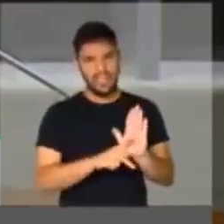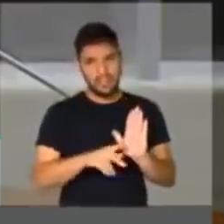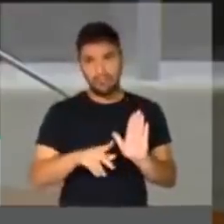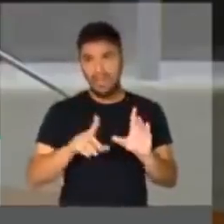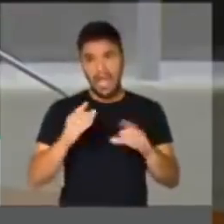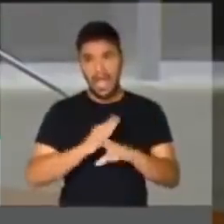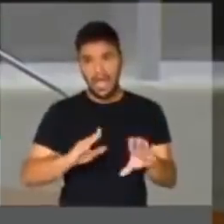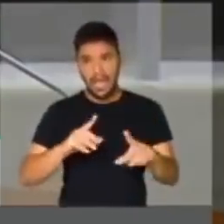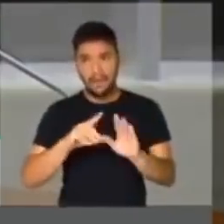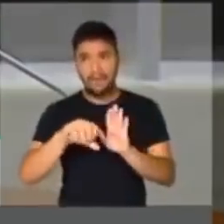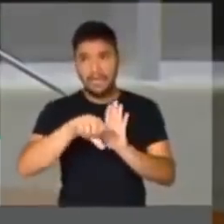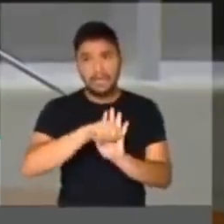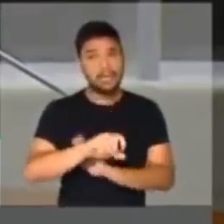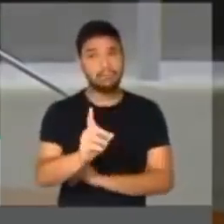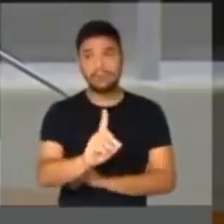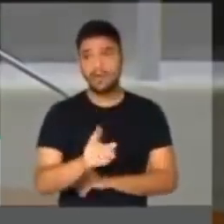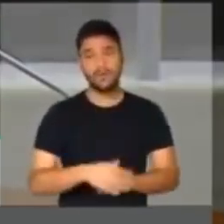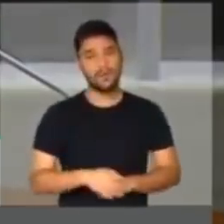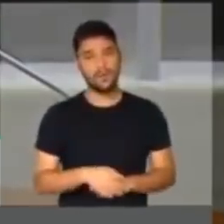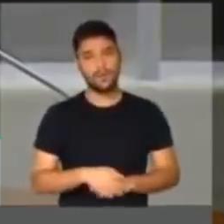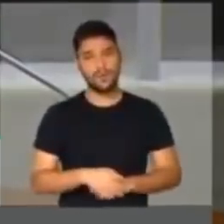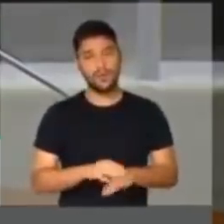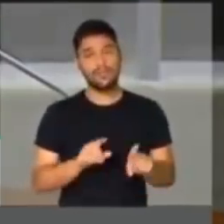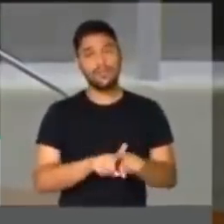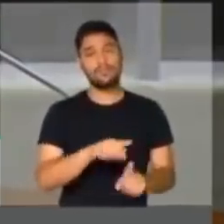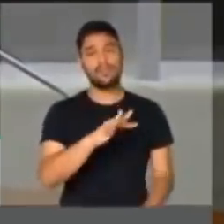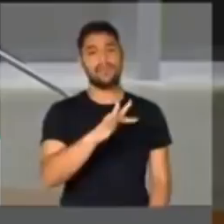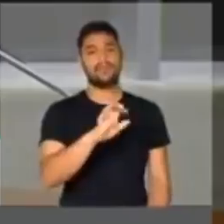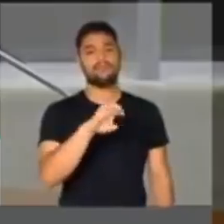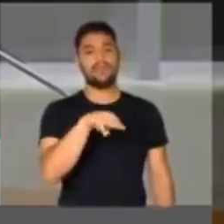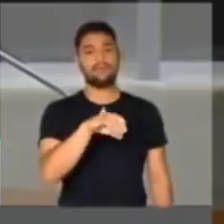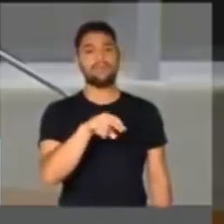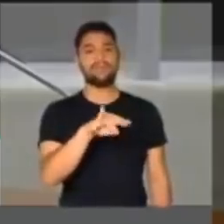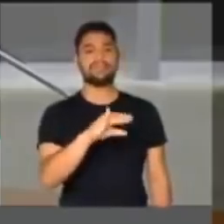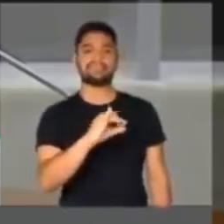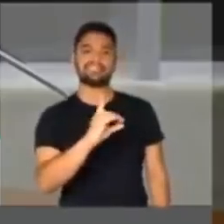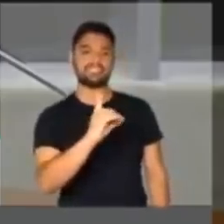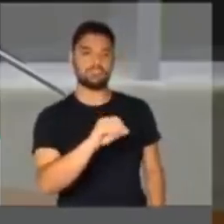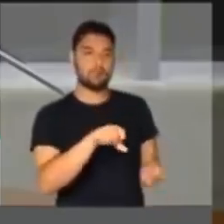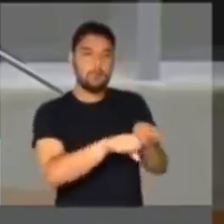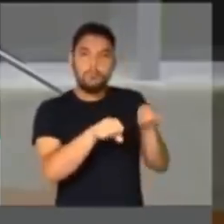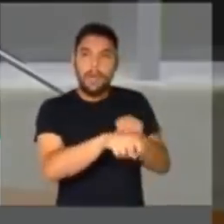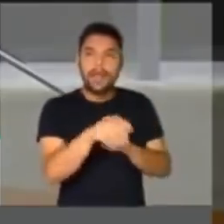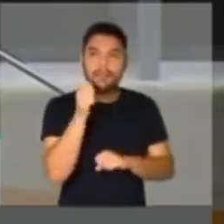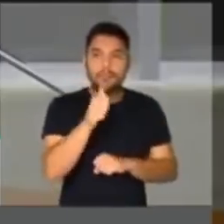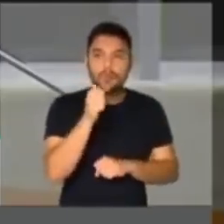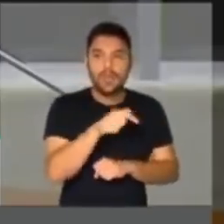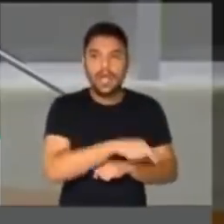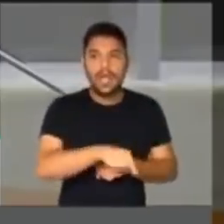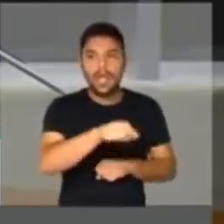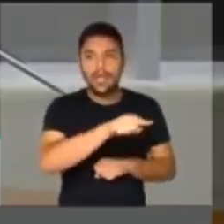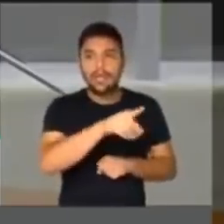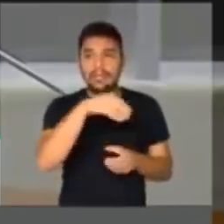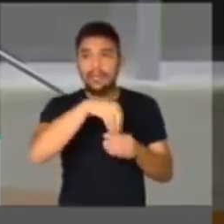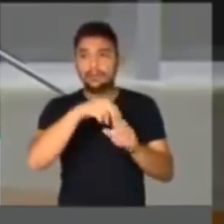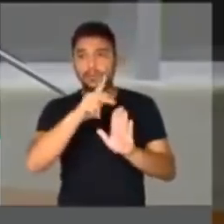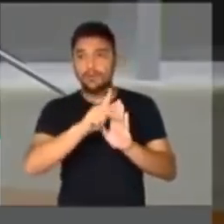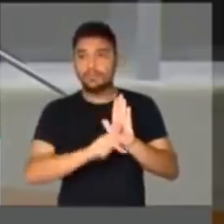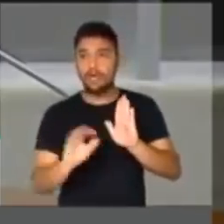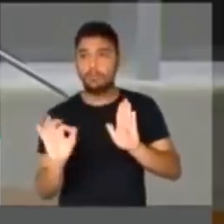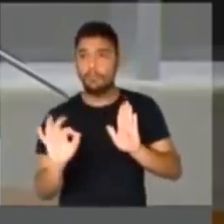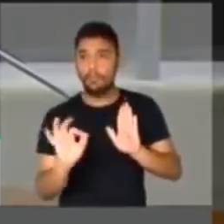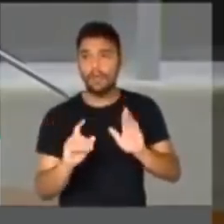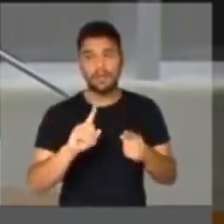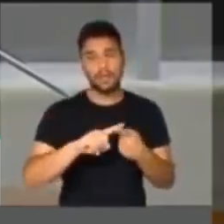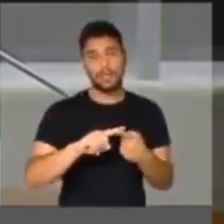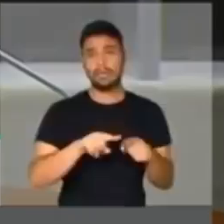não aborda o feminicídio que leva o Brasil ao quinto país do mundo em número de mortes de mulheres. Ele não fala